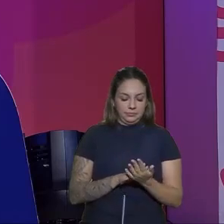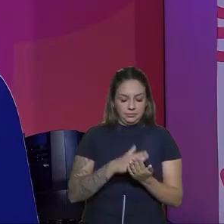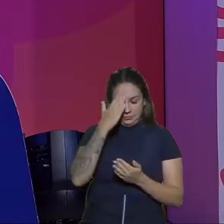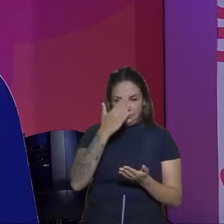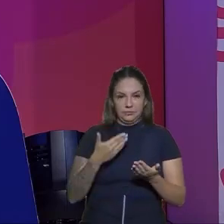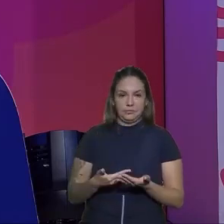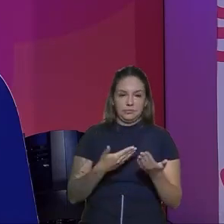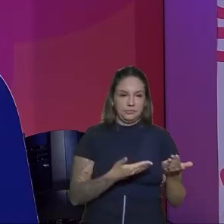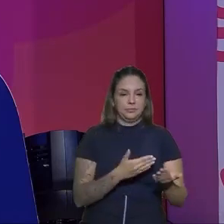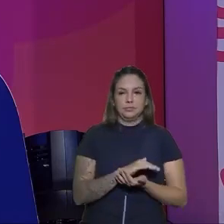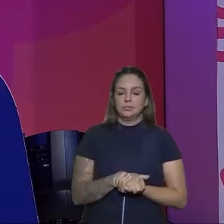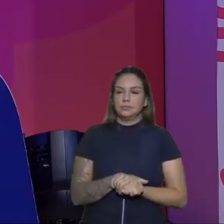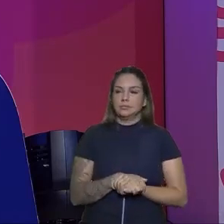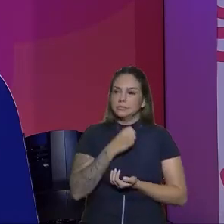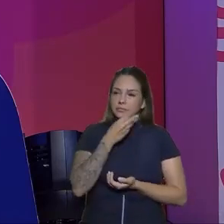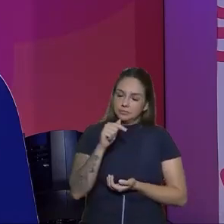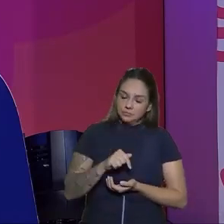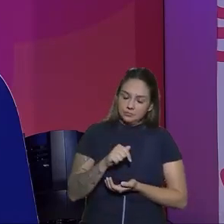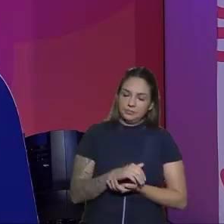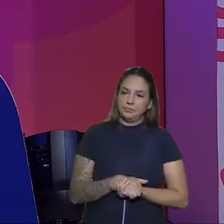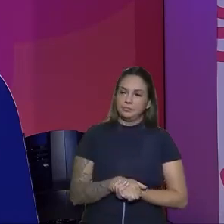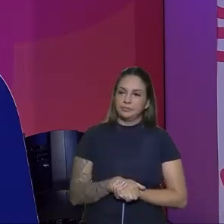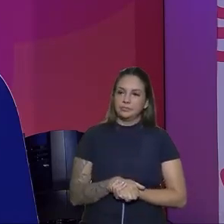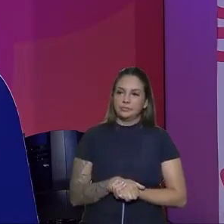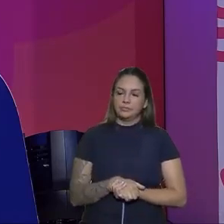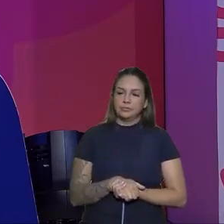pelo convite. É muito bom estar aqui.